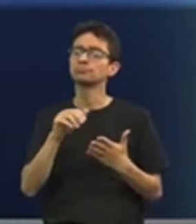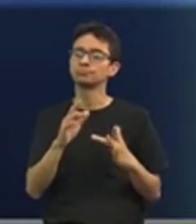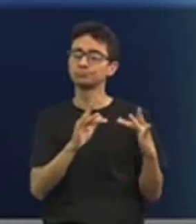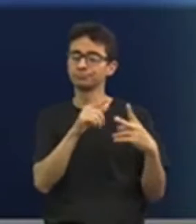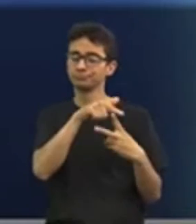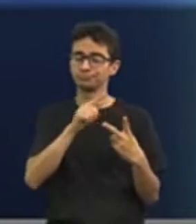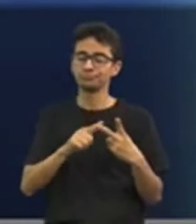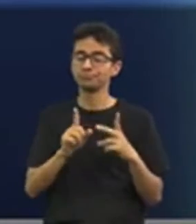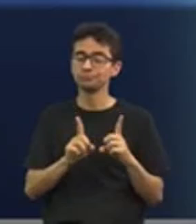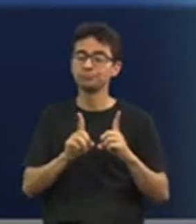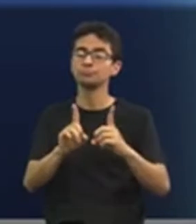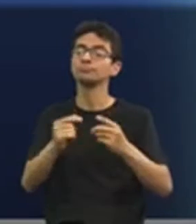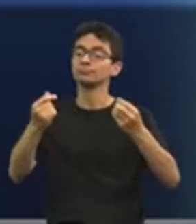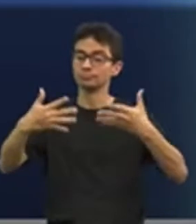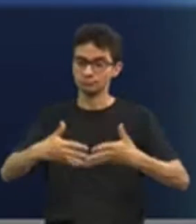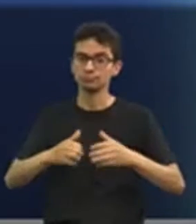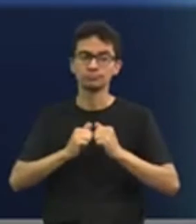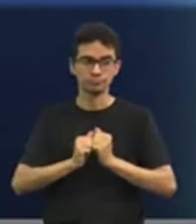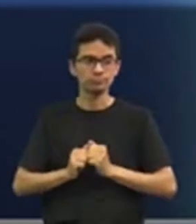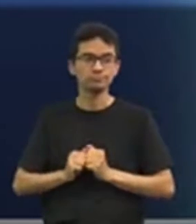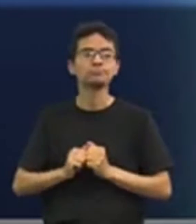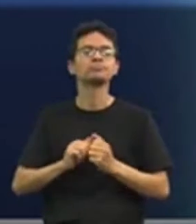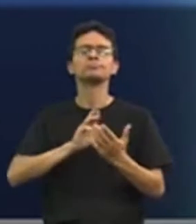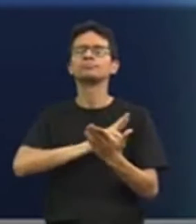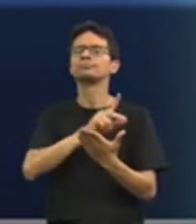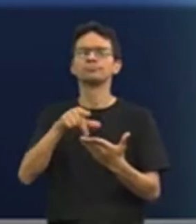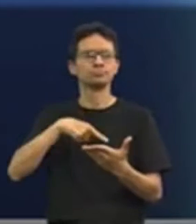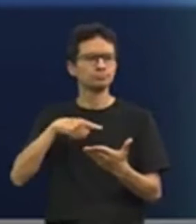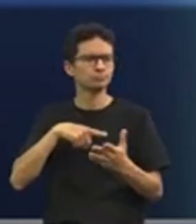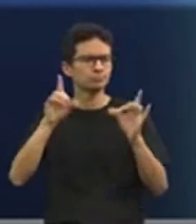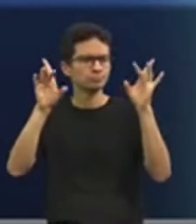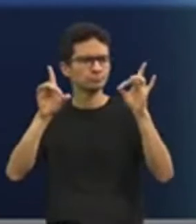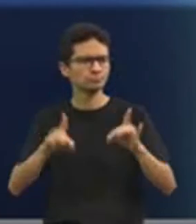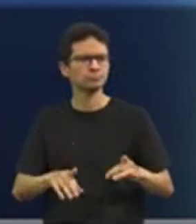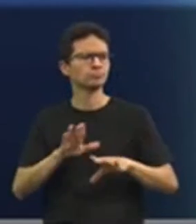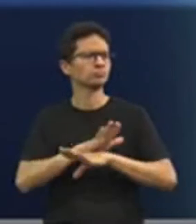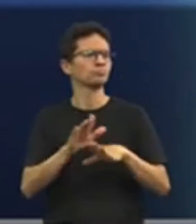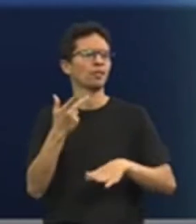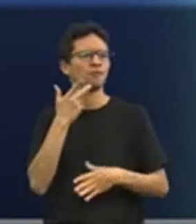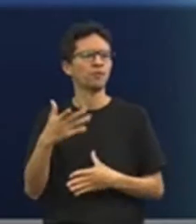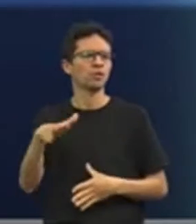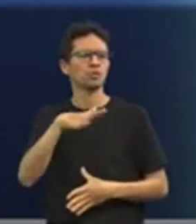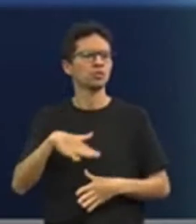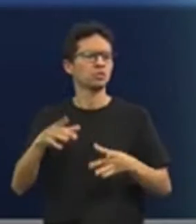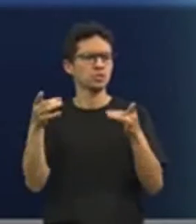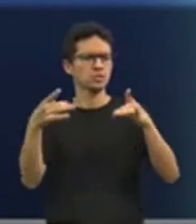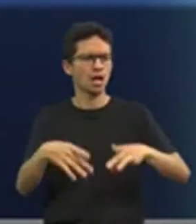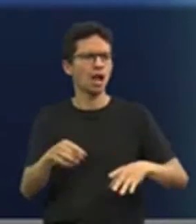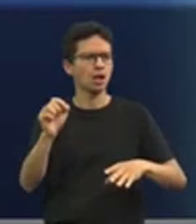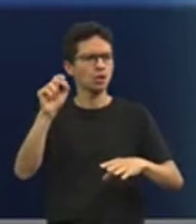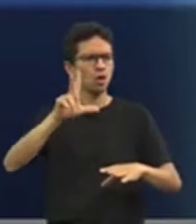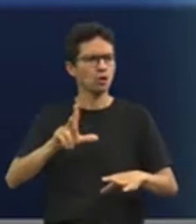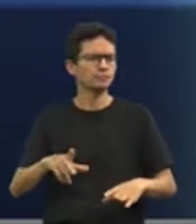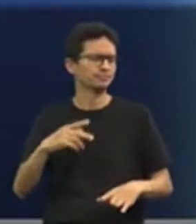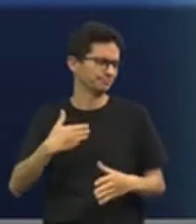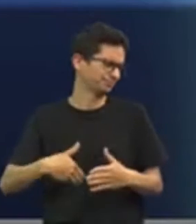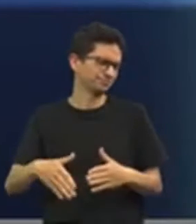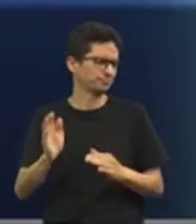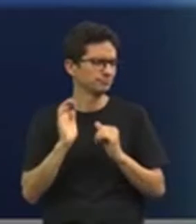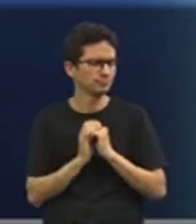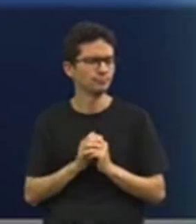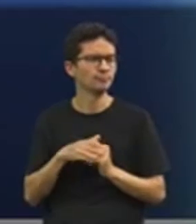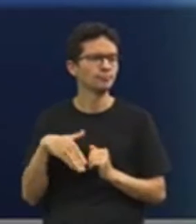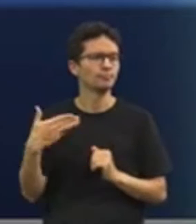dois namorados com a seguinte afirmação a coisas que um grã-fino só confessa num terreno baldio depois